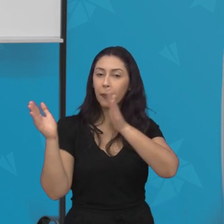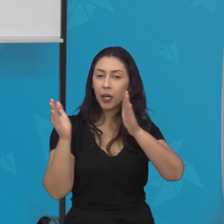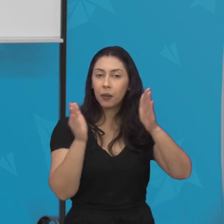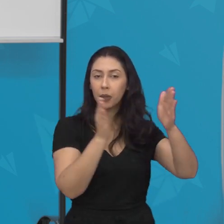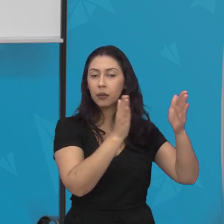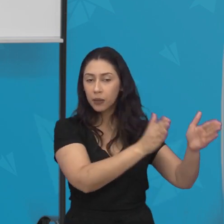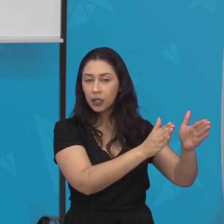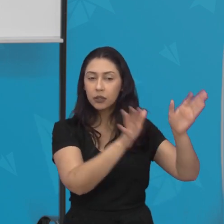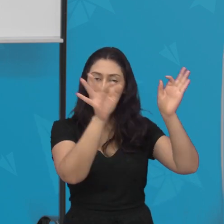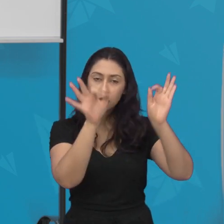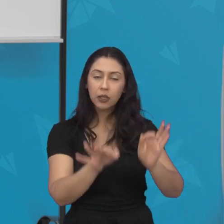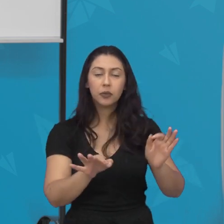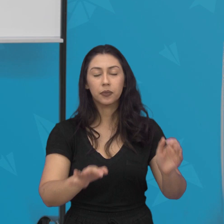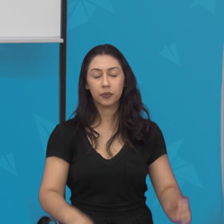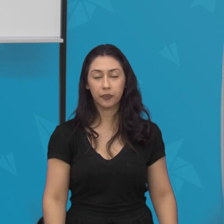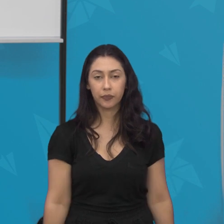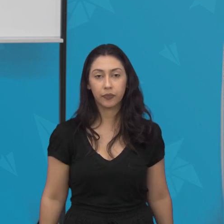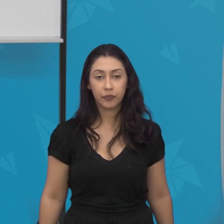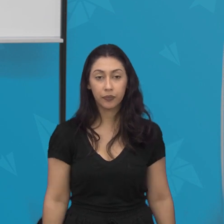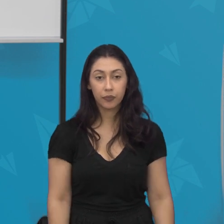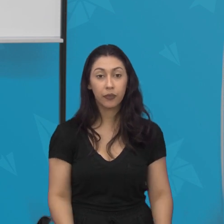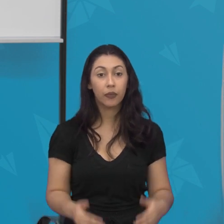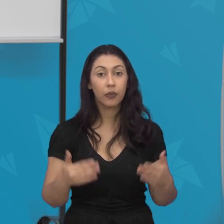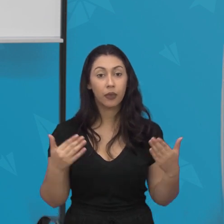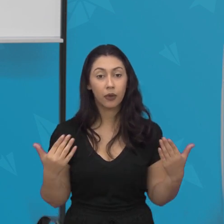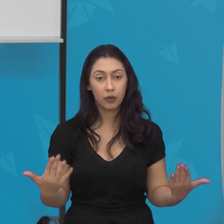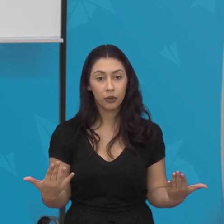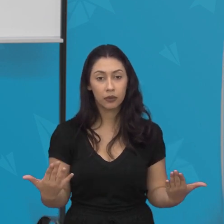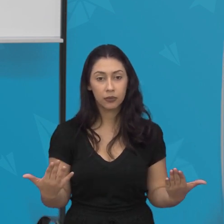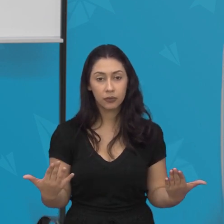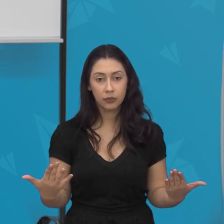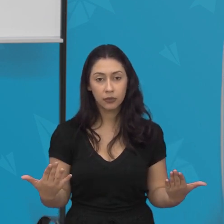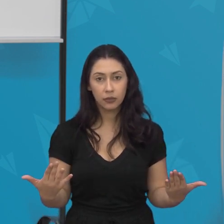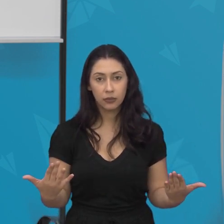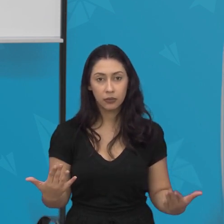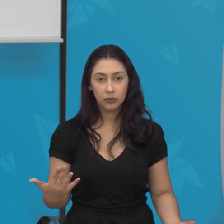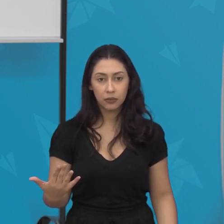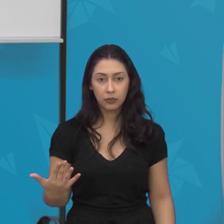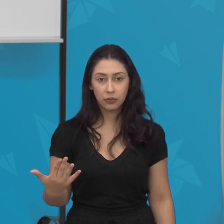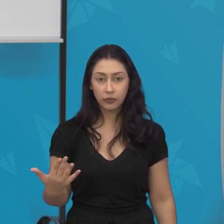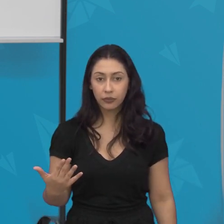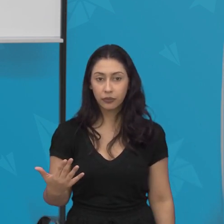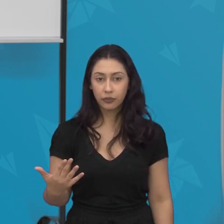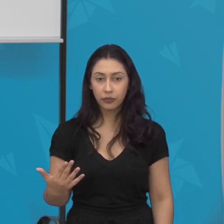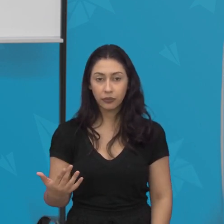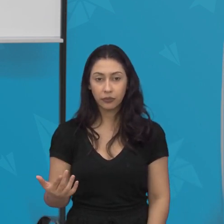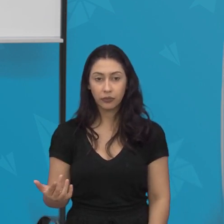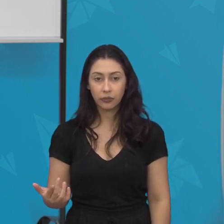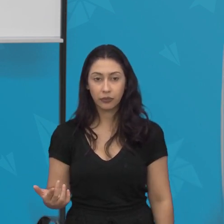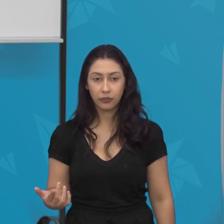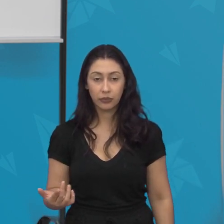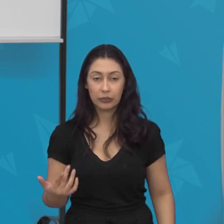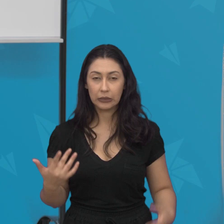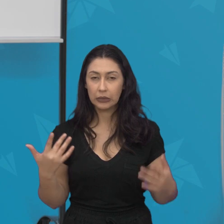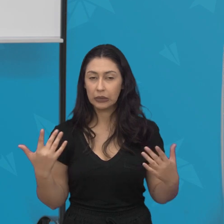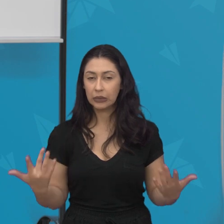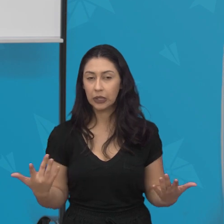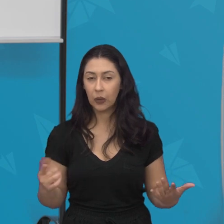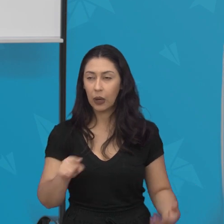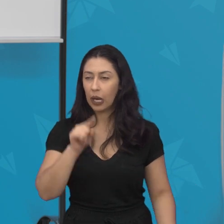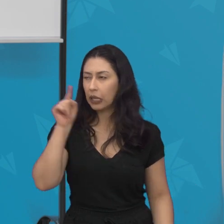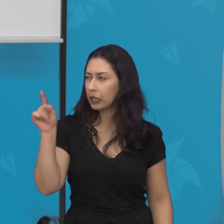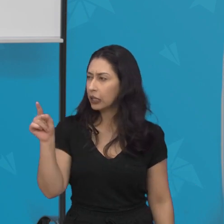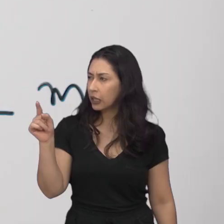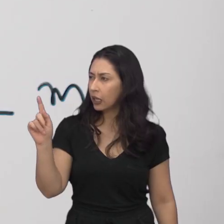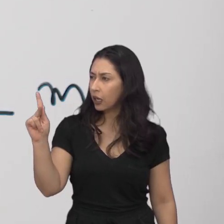elementos representados no outro lado também. Bom, temos o que aqui? 2 hidrogênios desse lado. Lá a gente tem 2, então a gente pode,